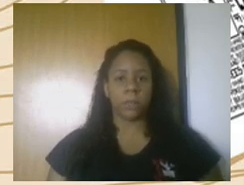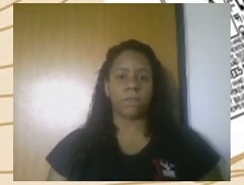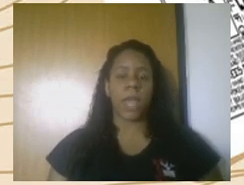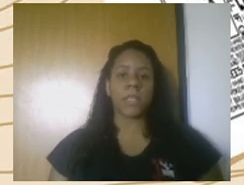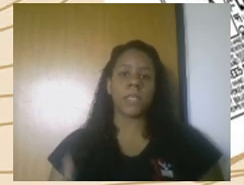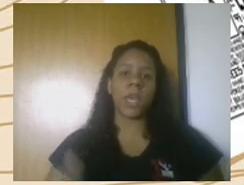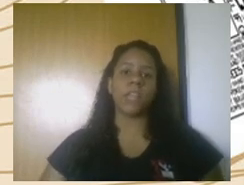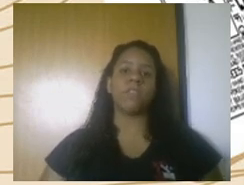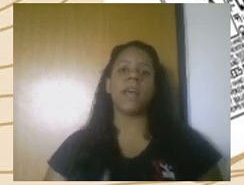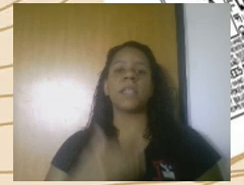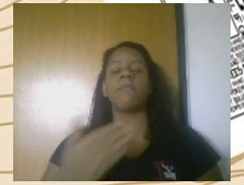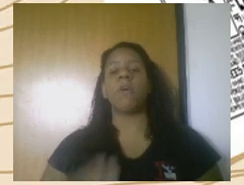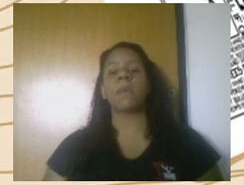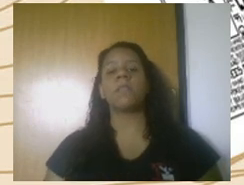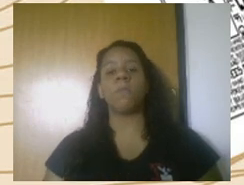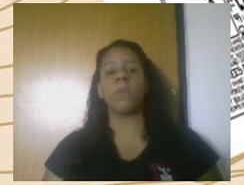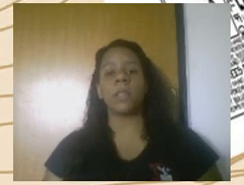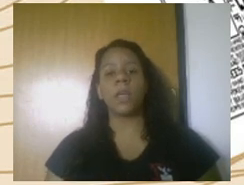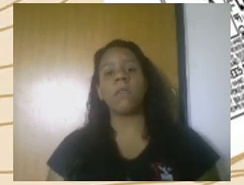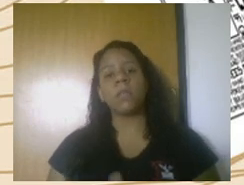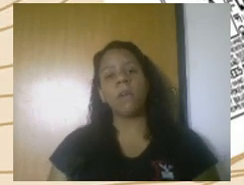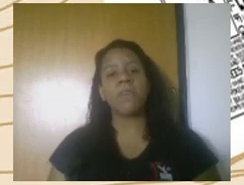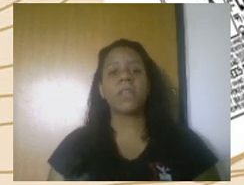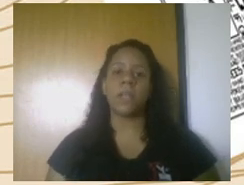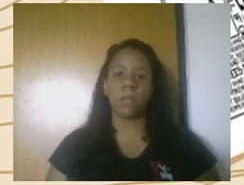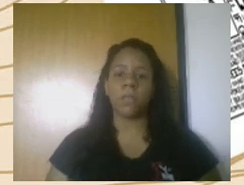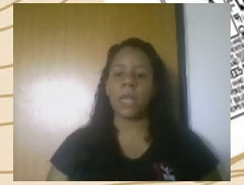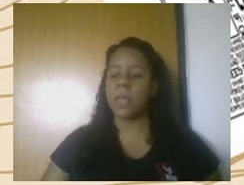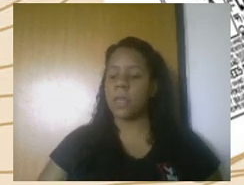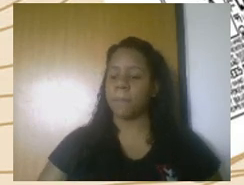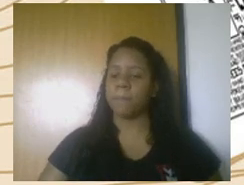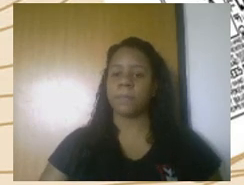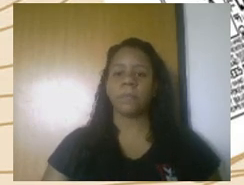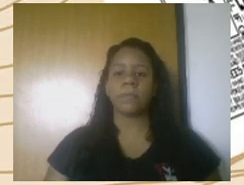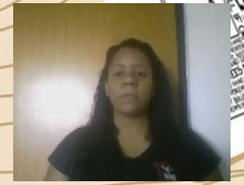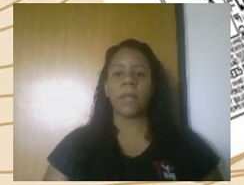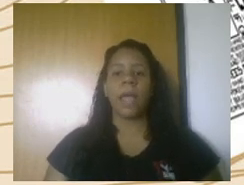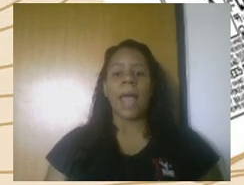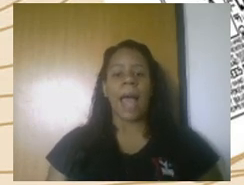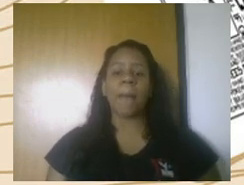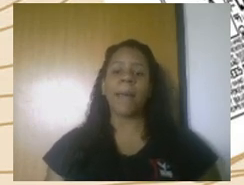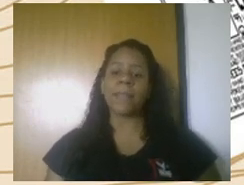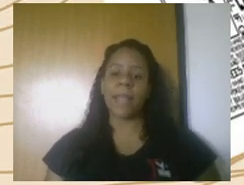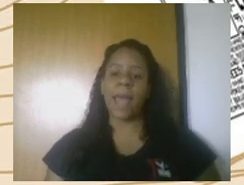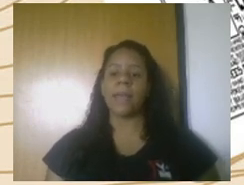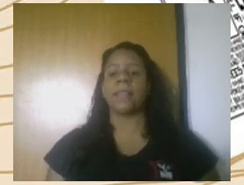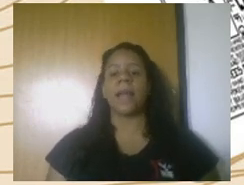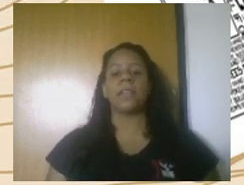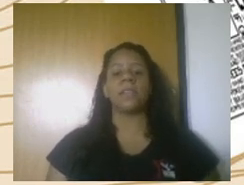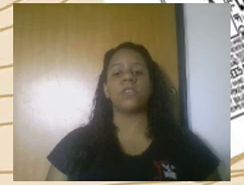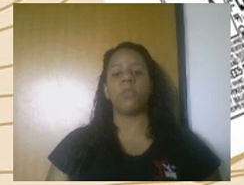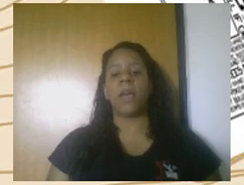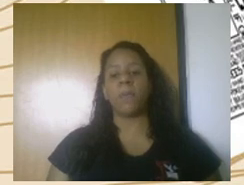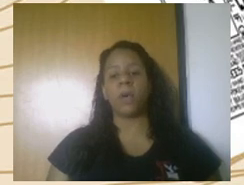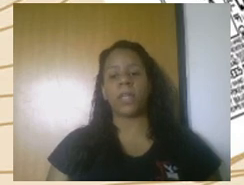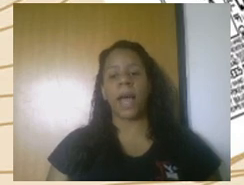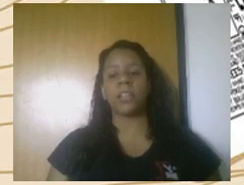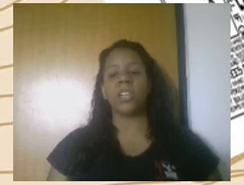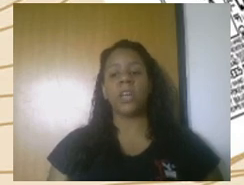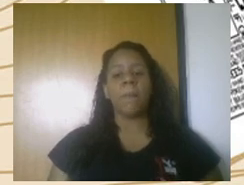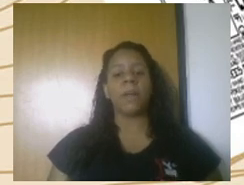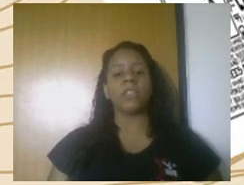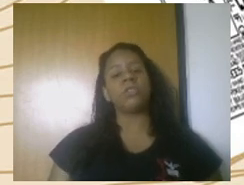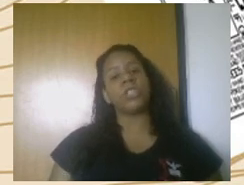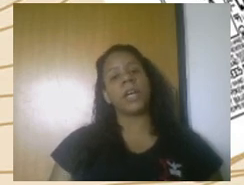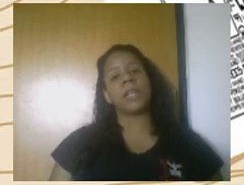opiniões, né, que se ele tivesse a informação por inteiro, talvez ele não teria. A matéria trata-se de uma